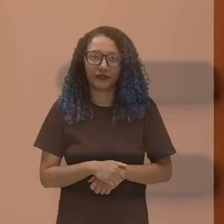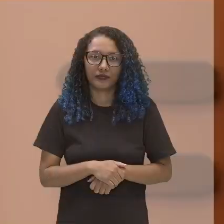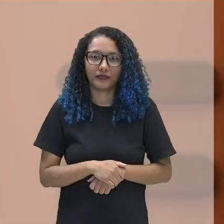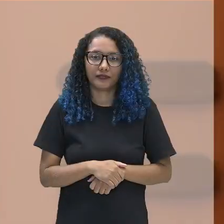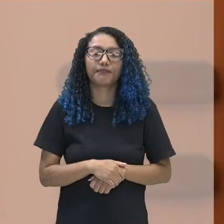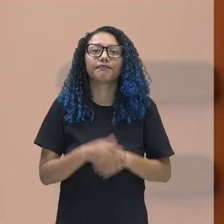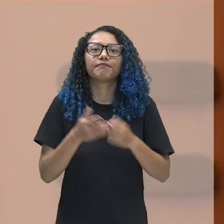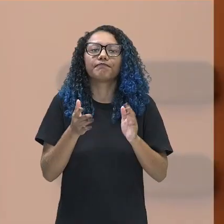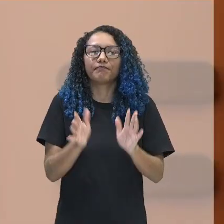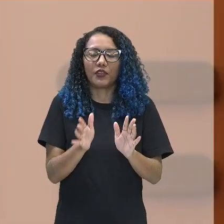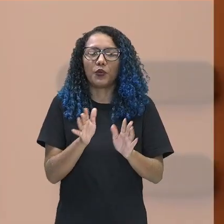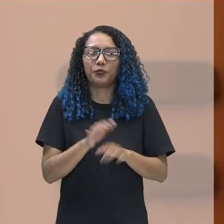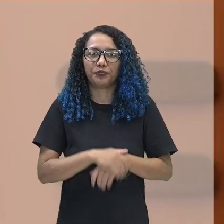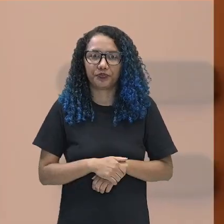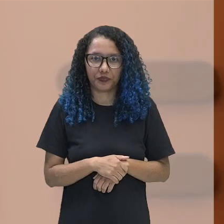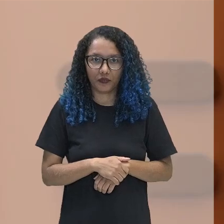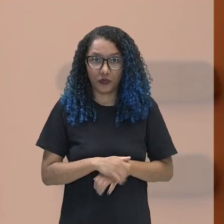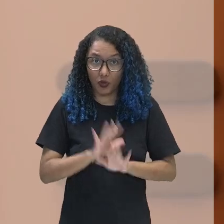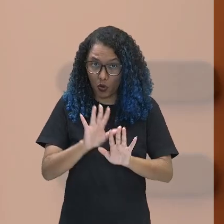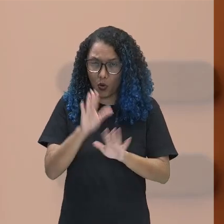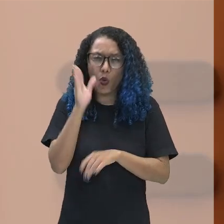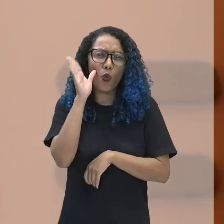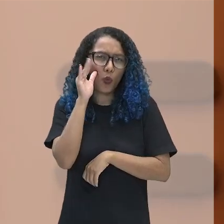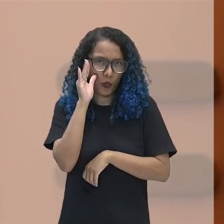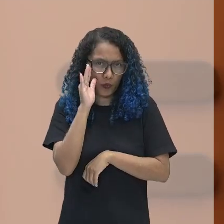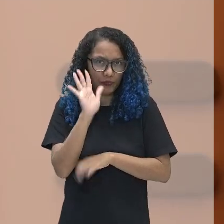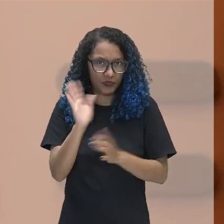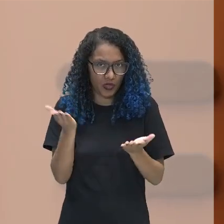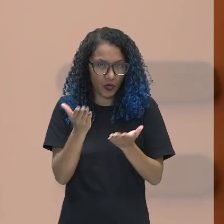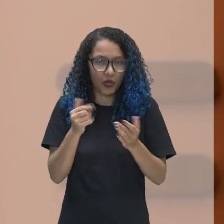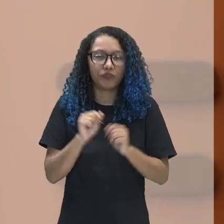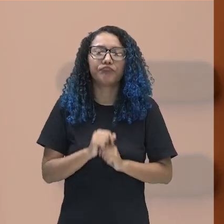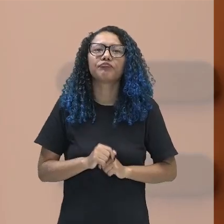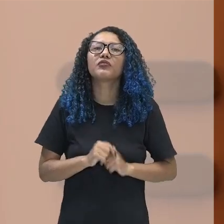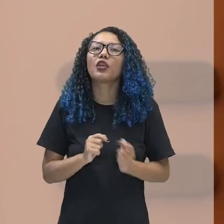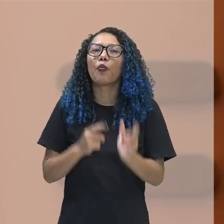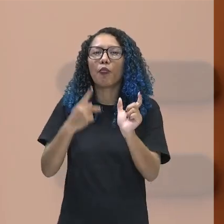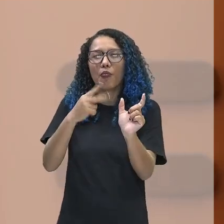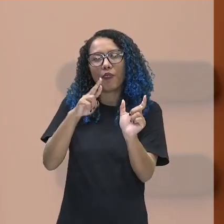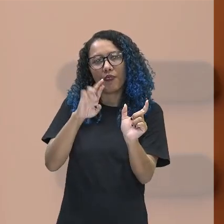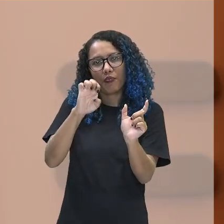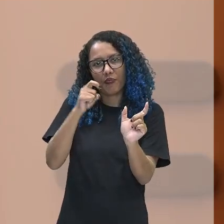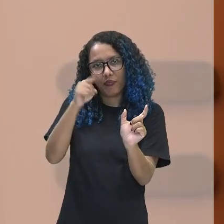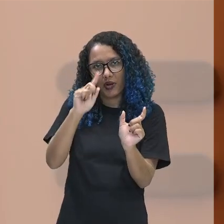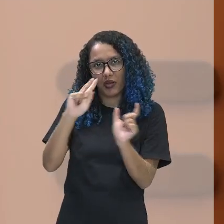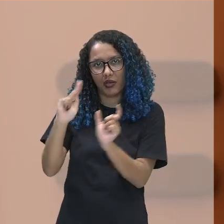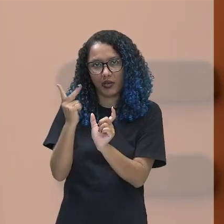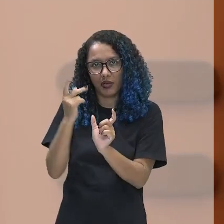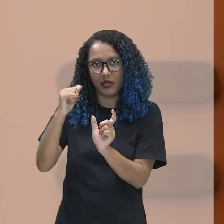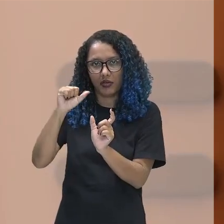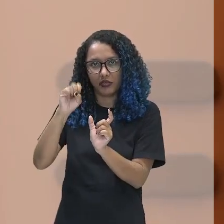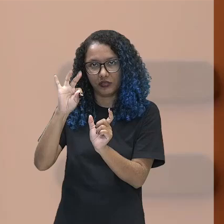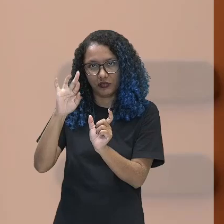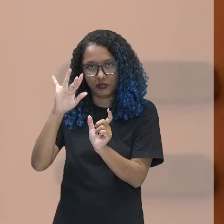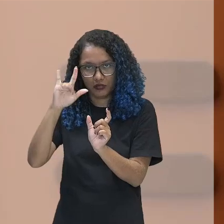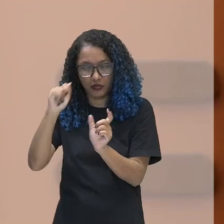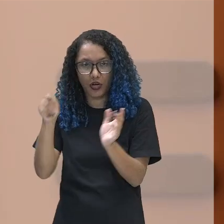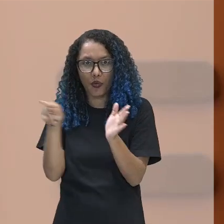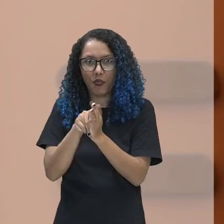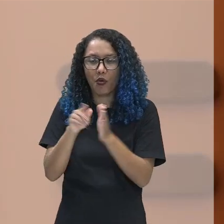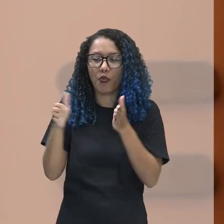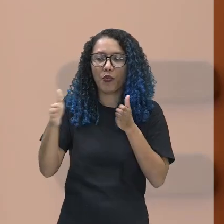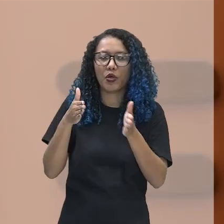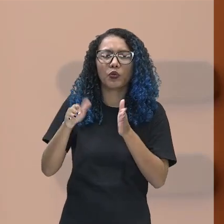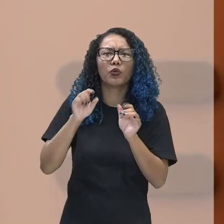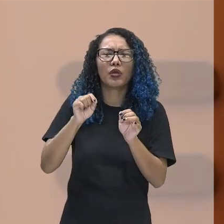Antes de mais nada, pessoal, é só uma curiosidade. Esse termo pré-história, ele vem de uma época que se